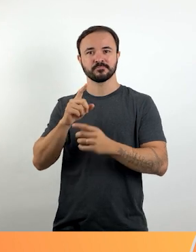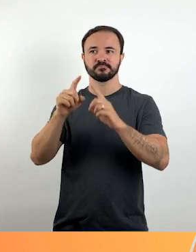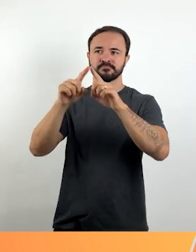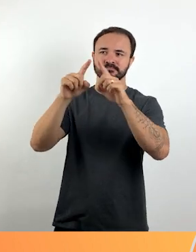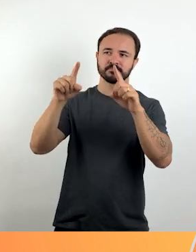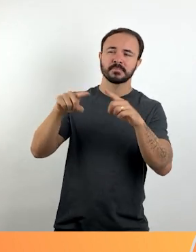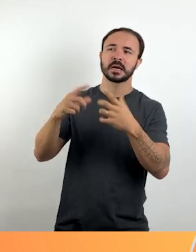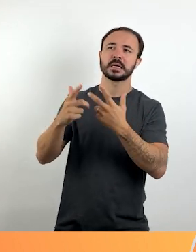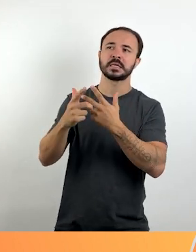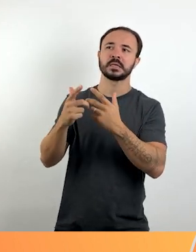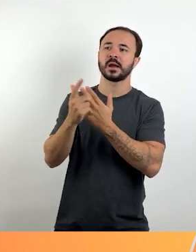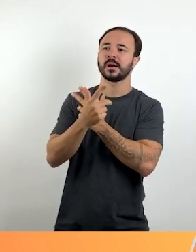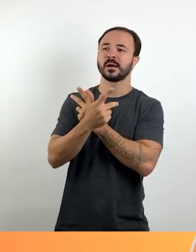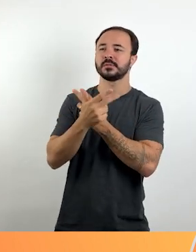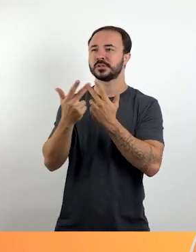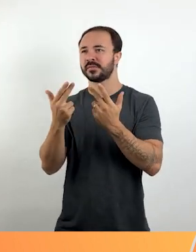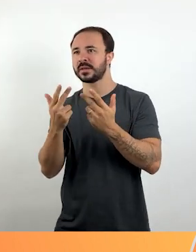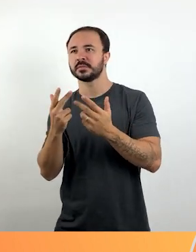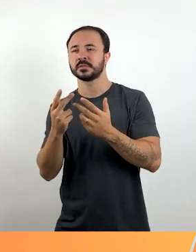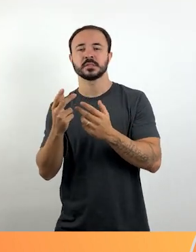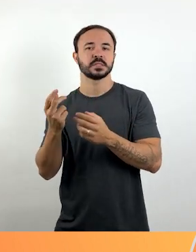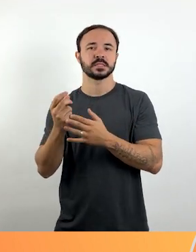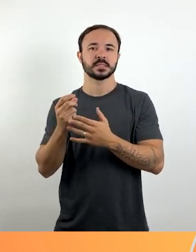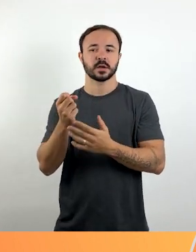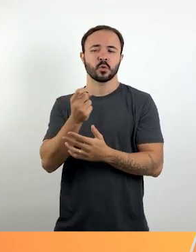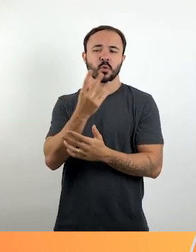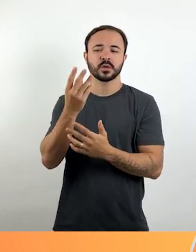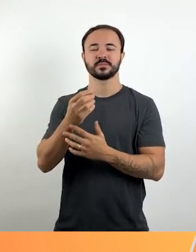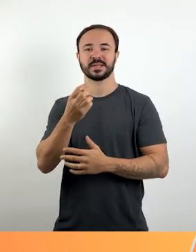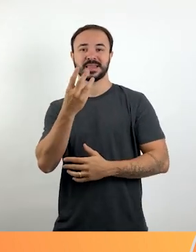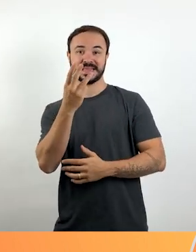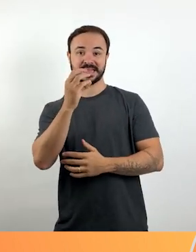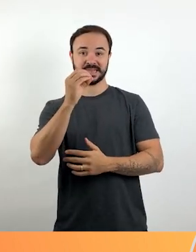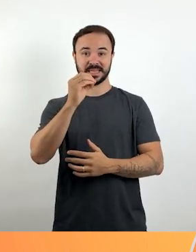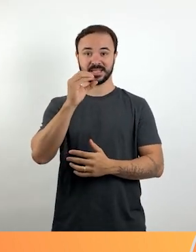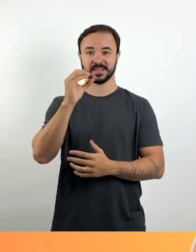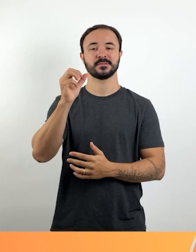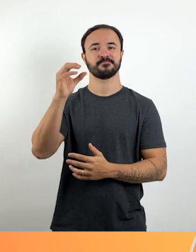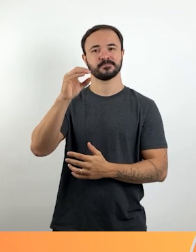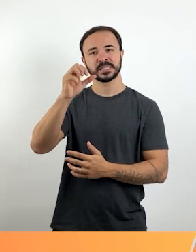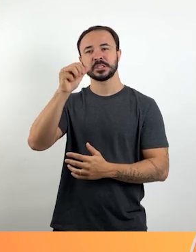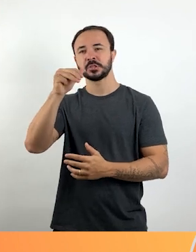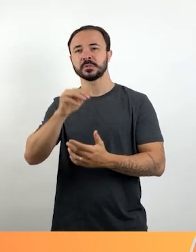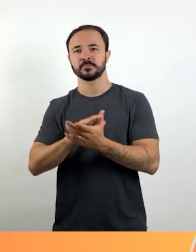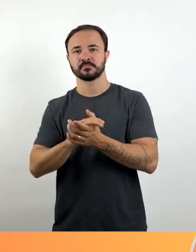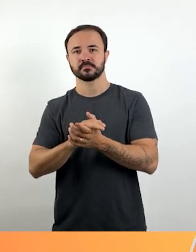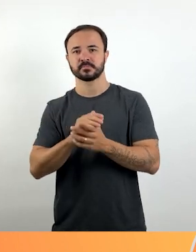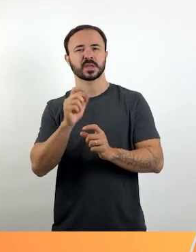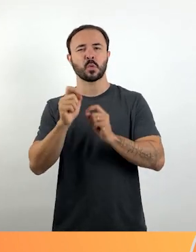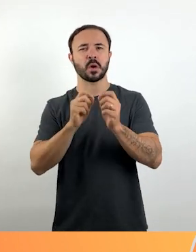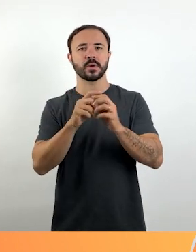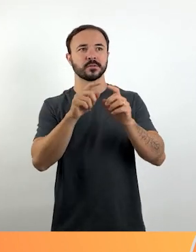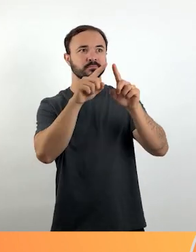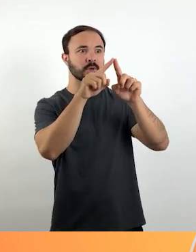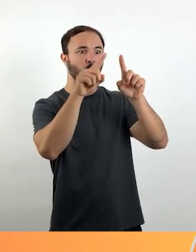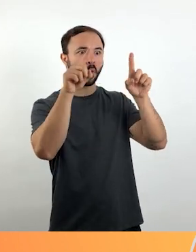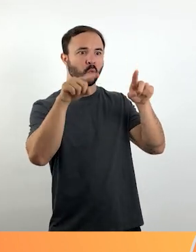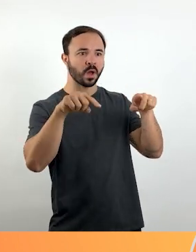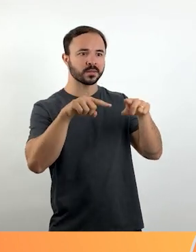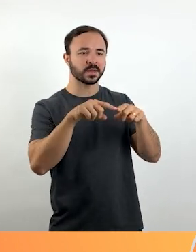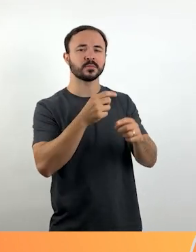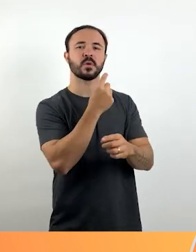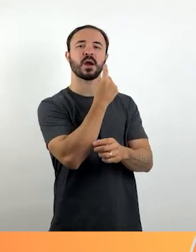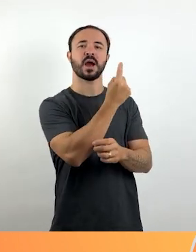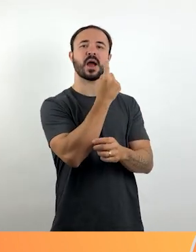do quadriculado é de 30 centímetros quadrados. Qual é a área em centímetro quadrado de cada quadradinho